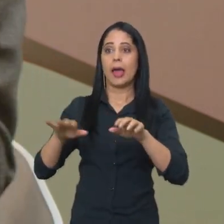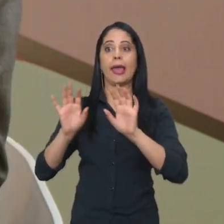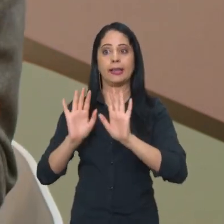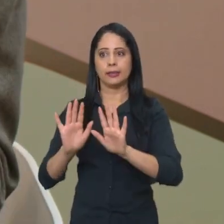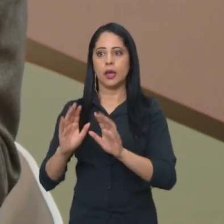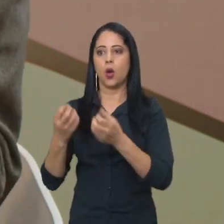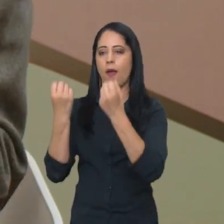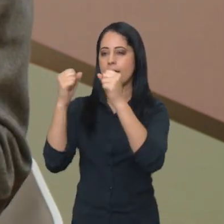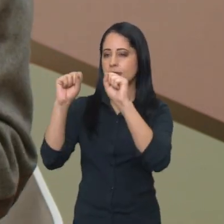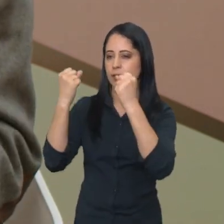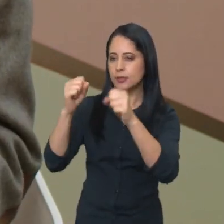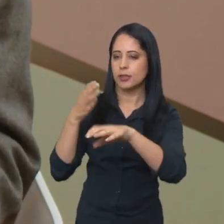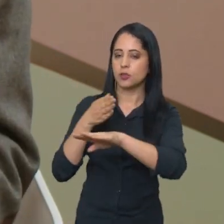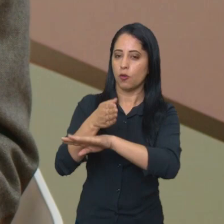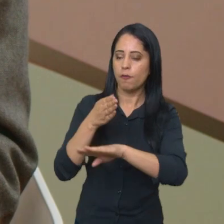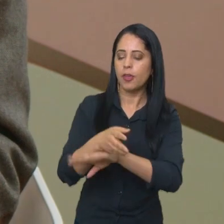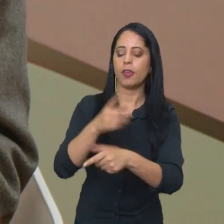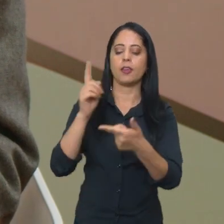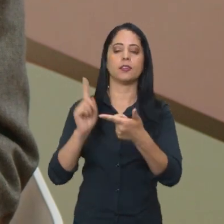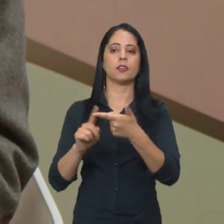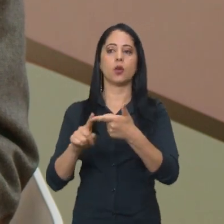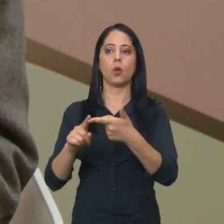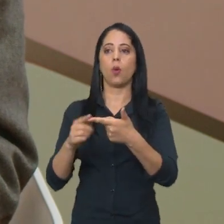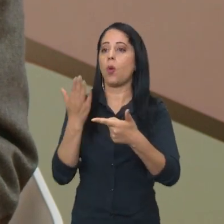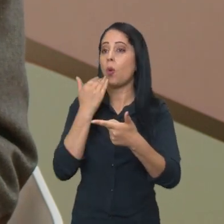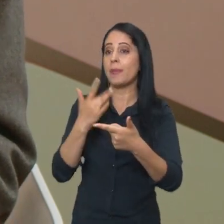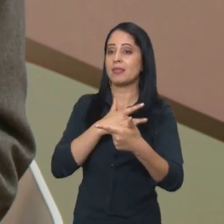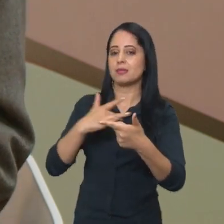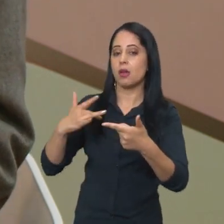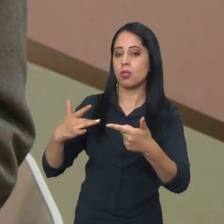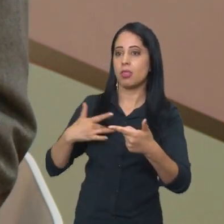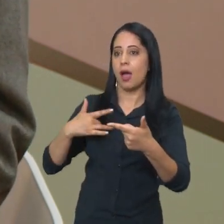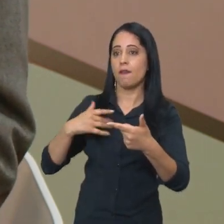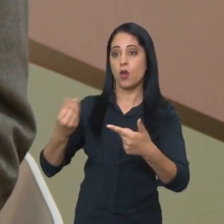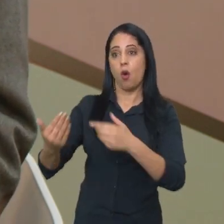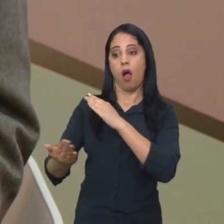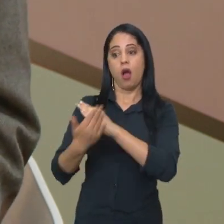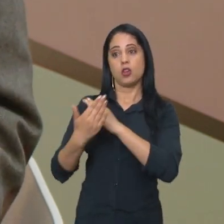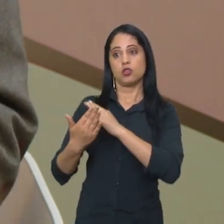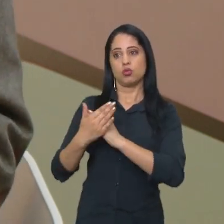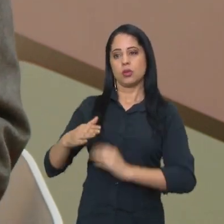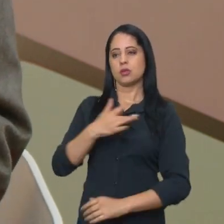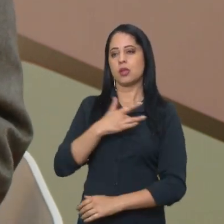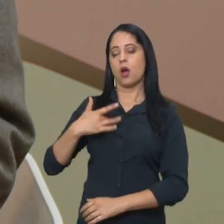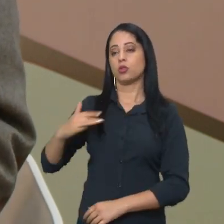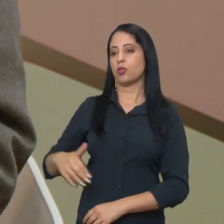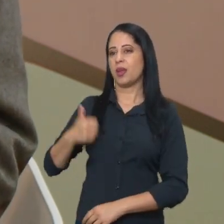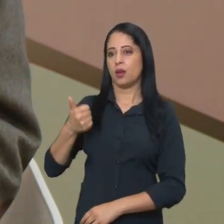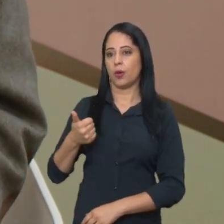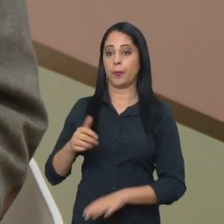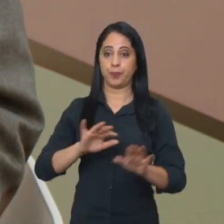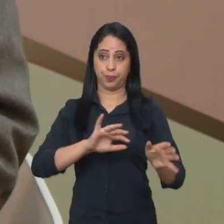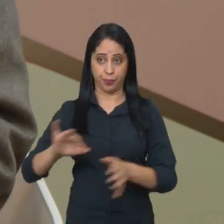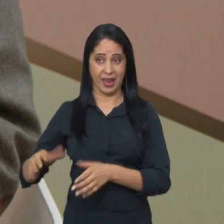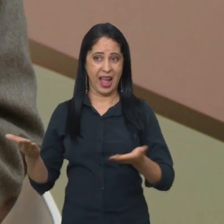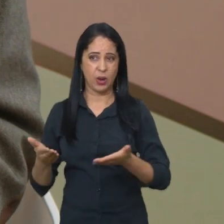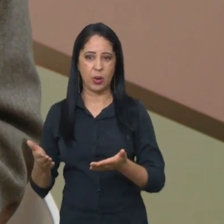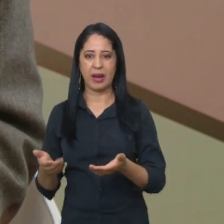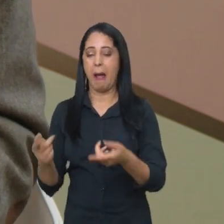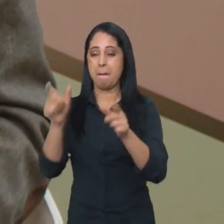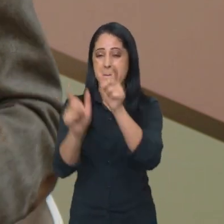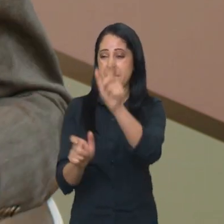correta, exercício físico, pelo amor de Deus. Tal. Então, uma pessoa ao contrário, uma pessoa sedentária,